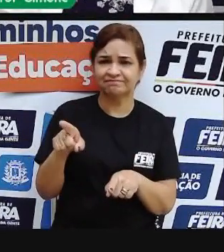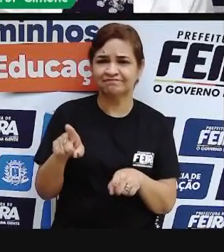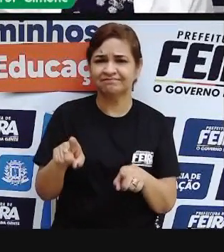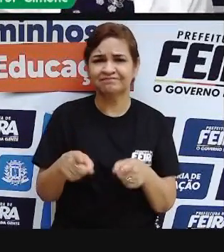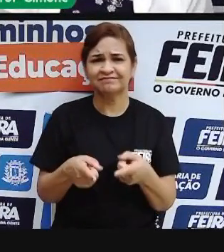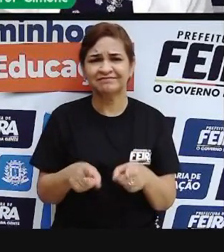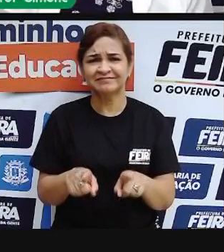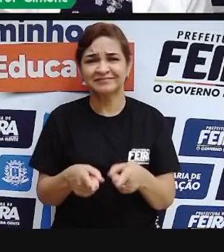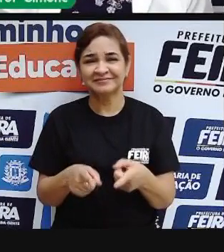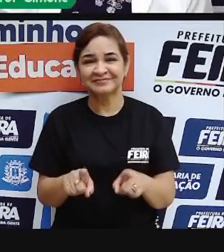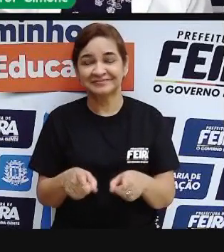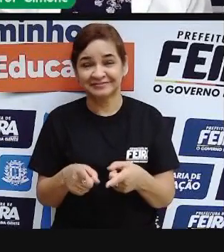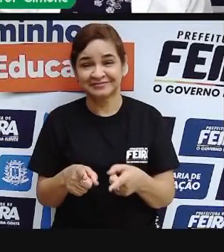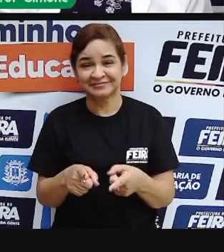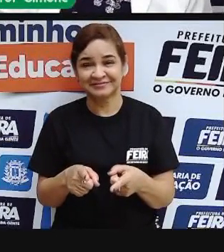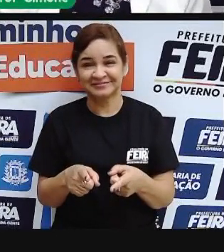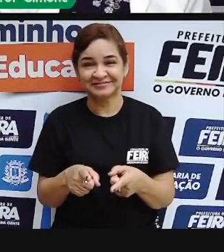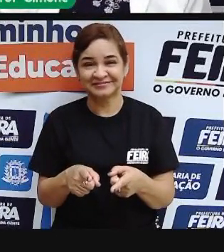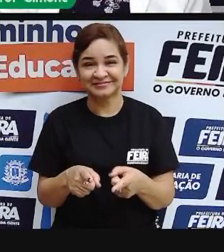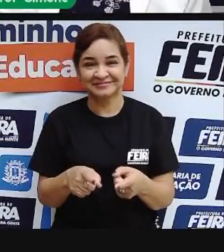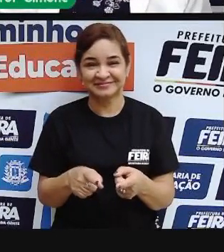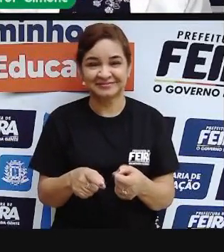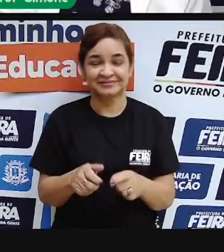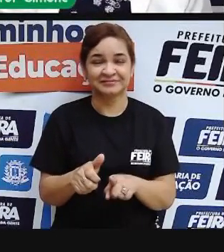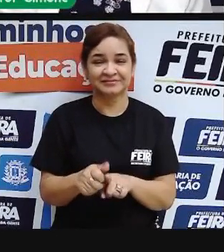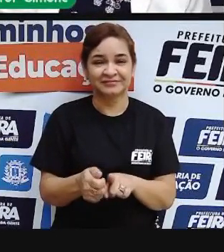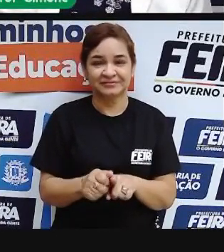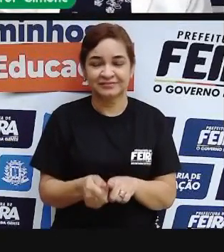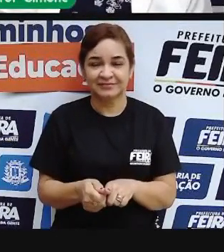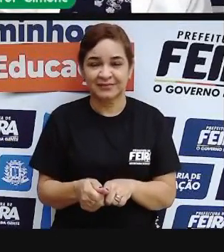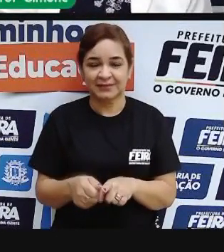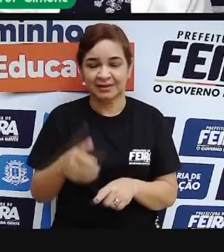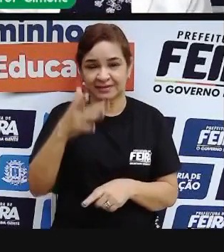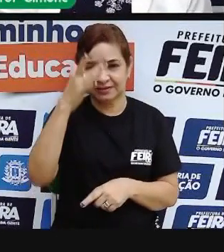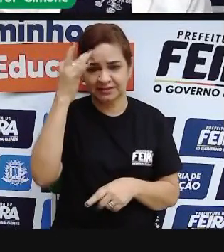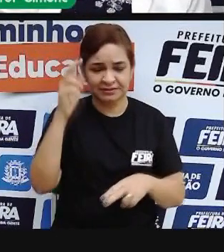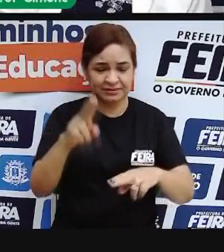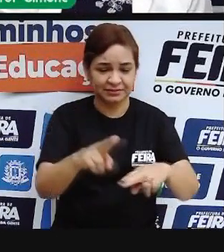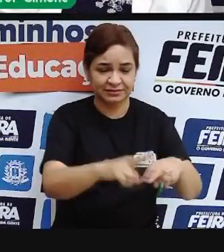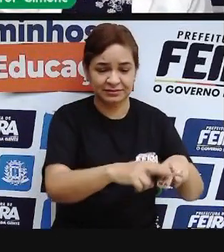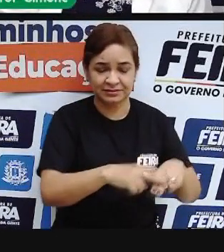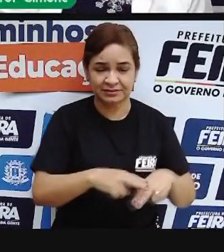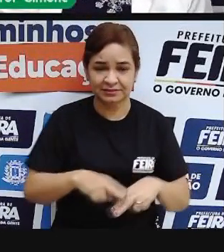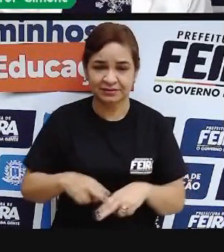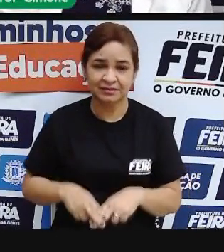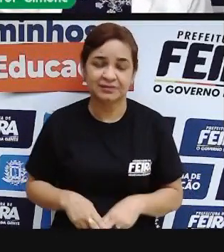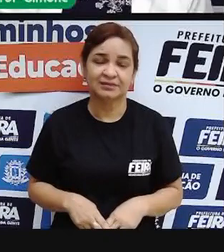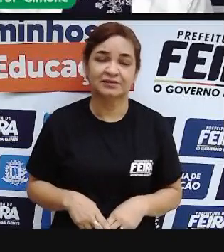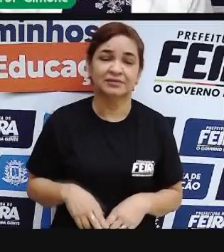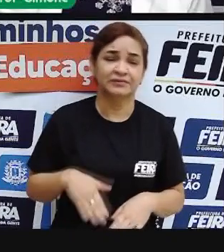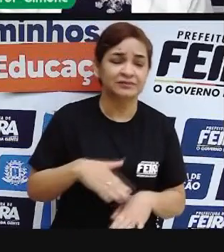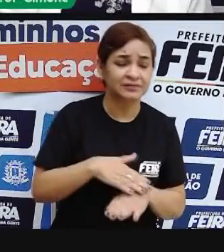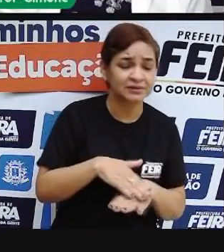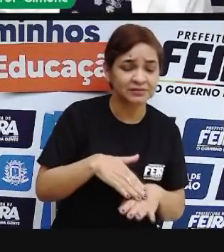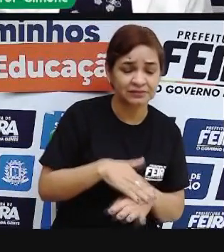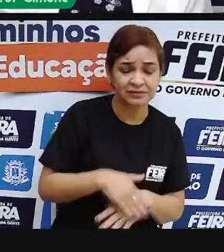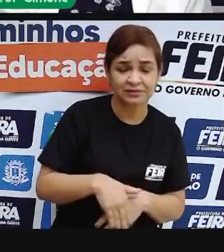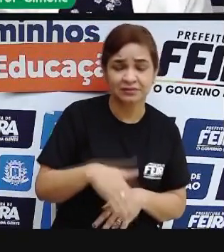fogueira, né? As pessoas se reúnem ao redor da fogueira e aí faz a sua confraternização.